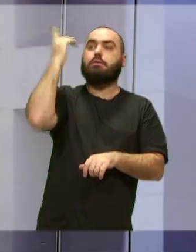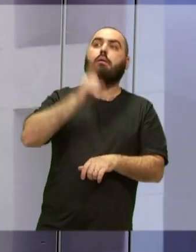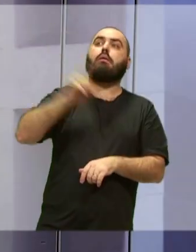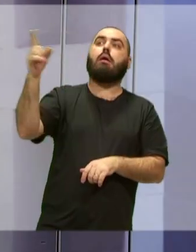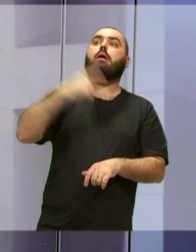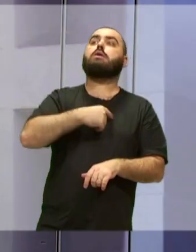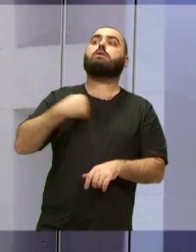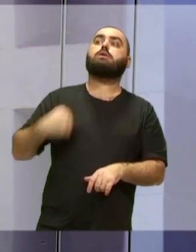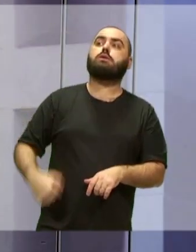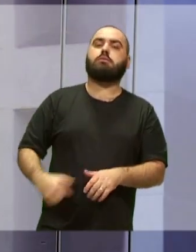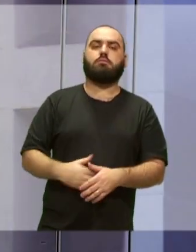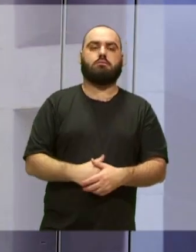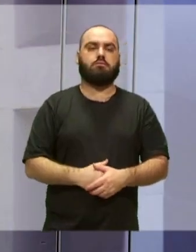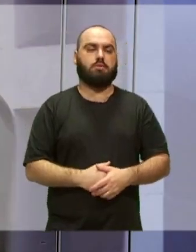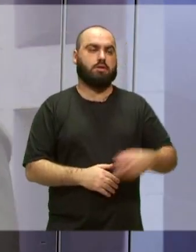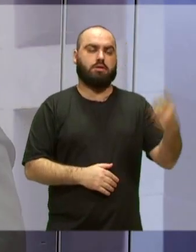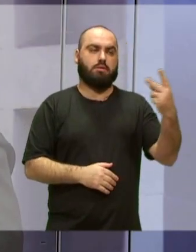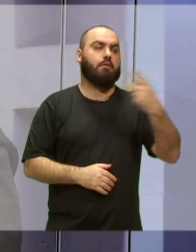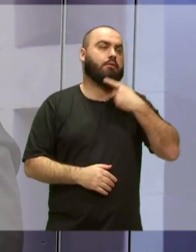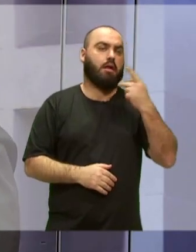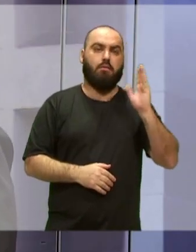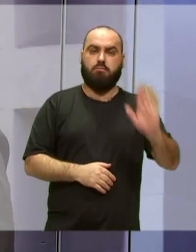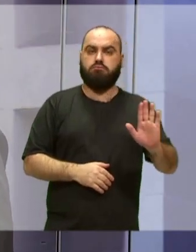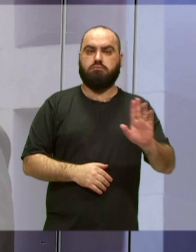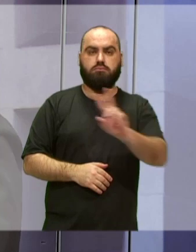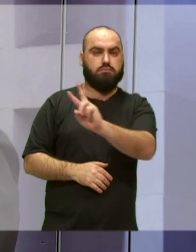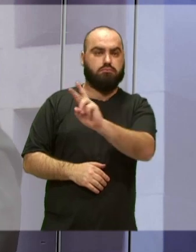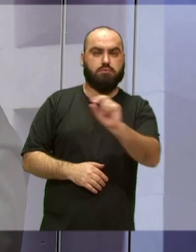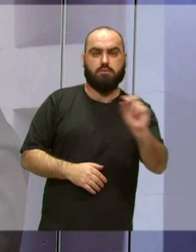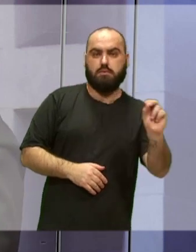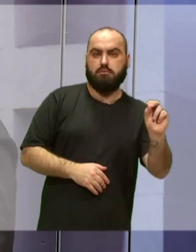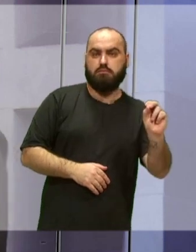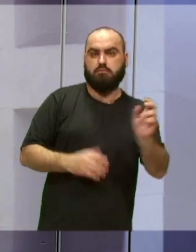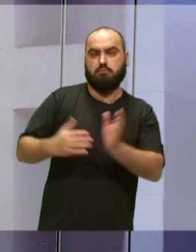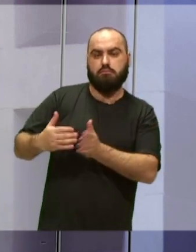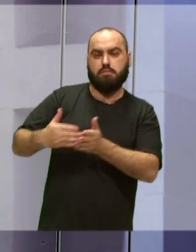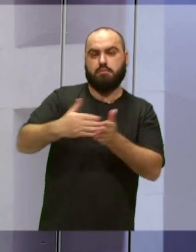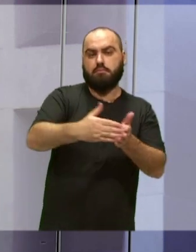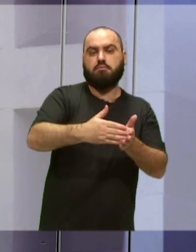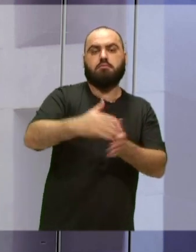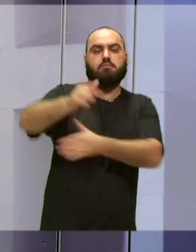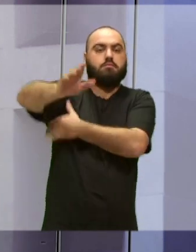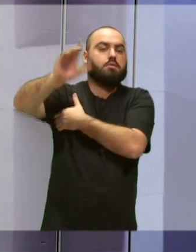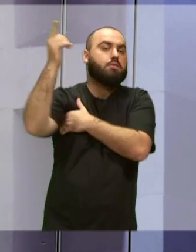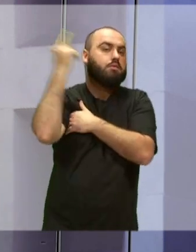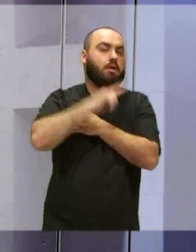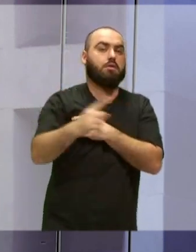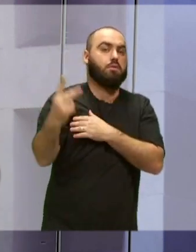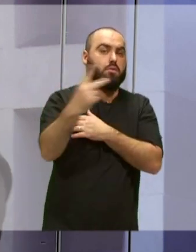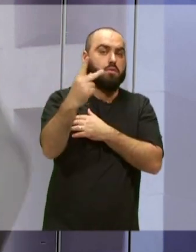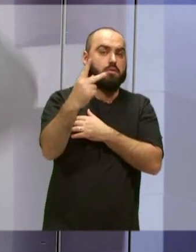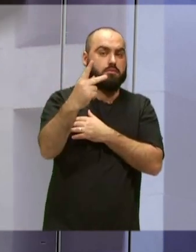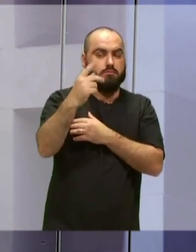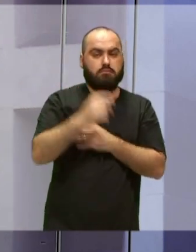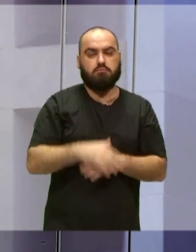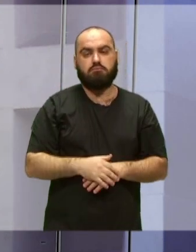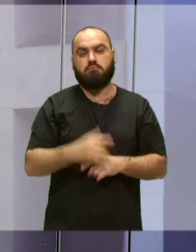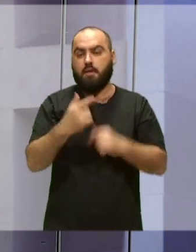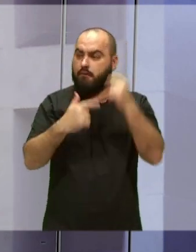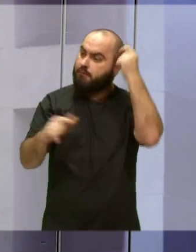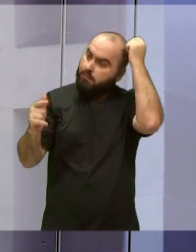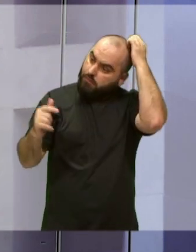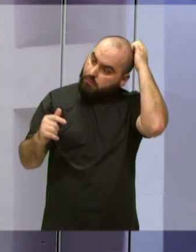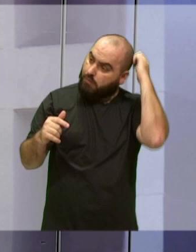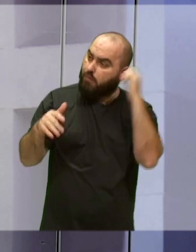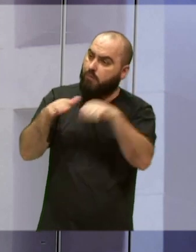chegar a dizer assim não nós temos 200 embarcações e a gente vai trazer duas linhas Ah nós vamos conversar com